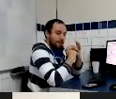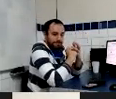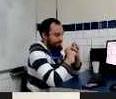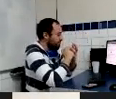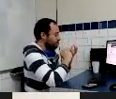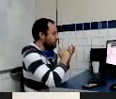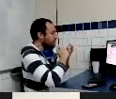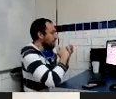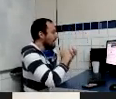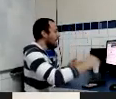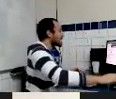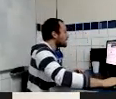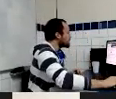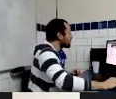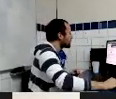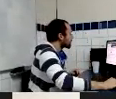turminha?